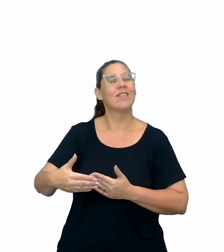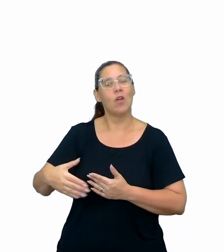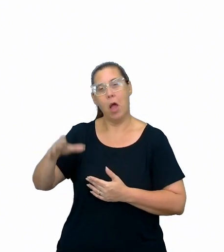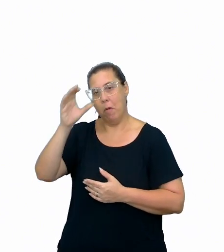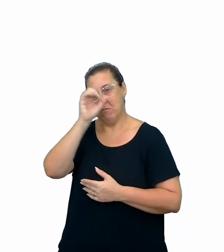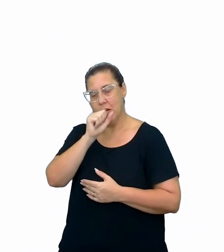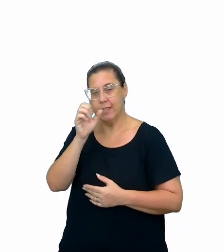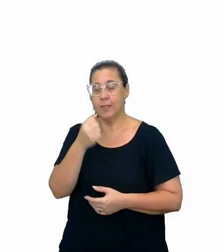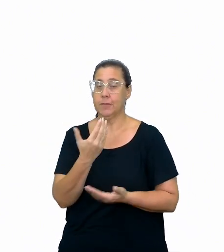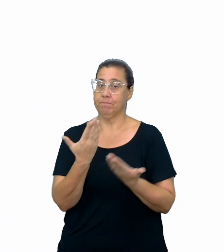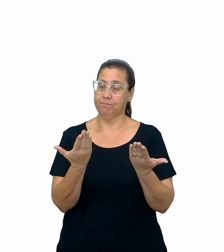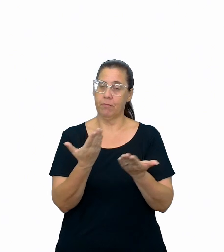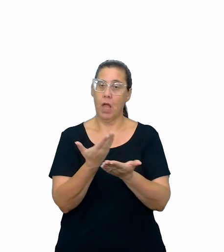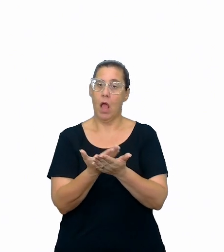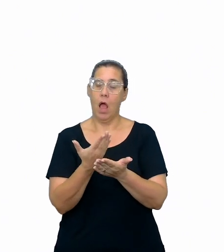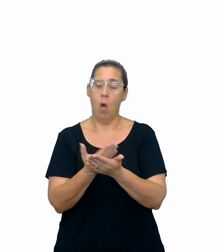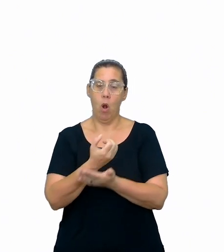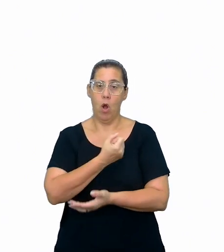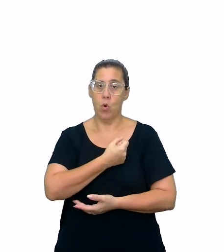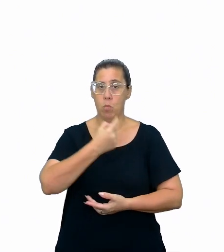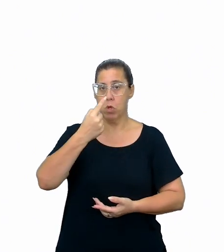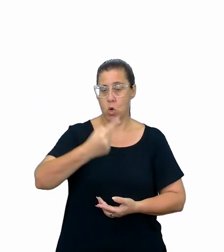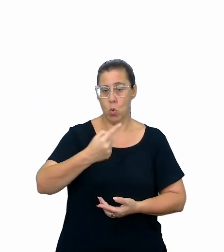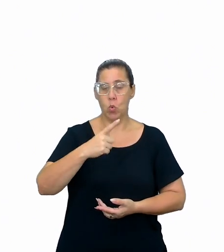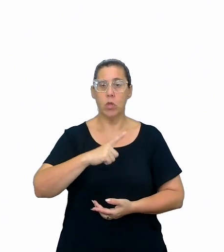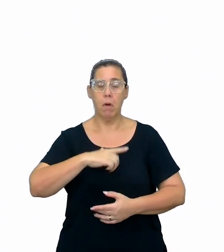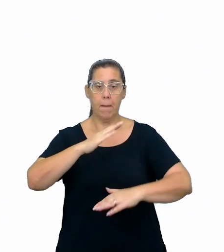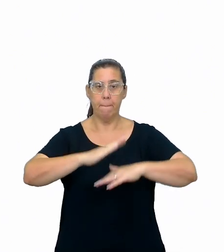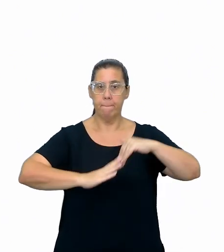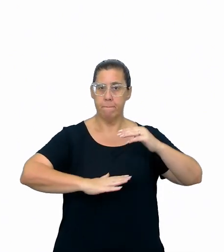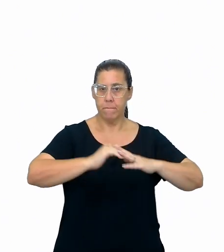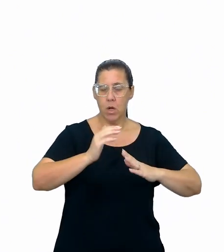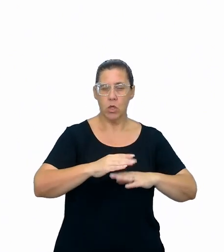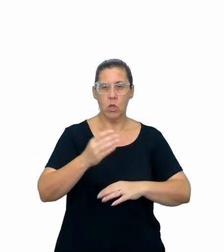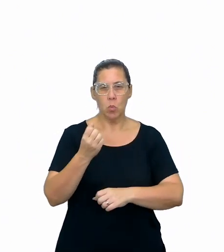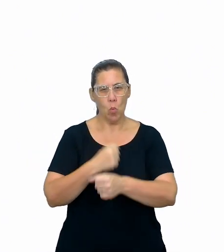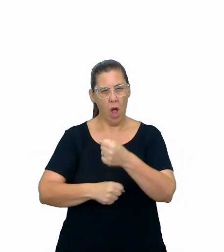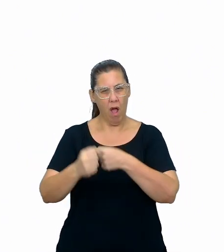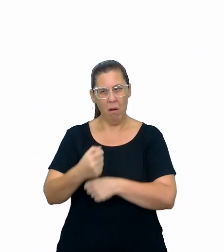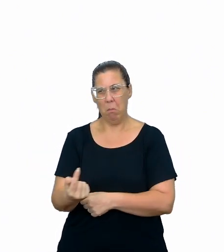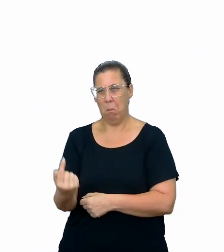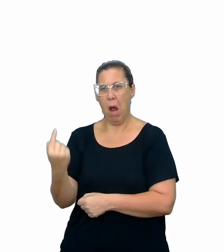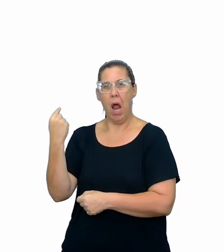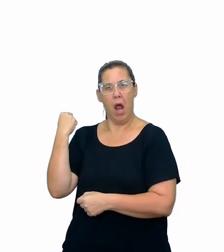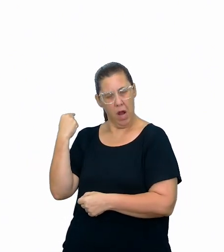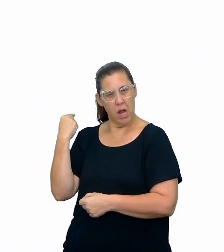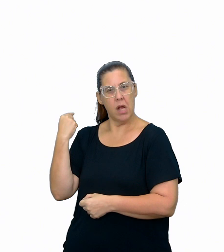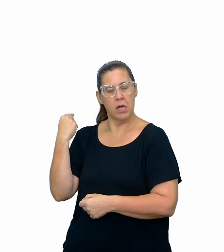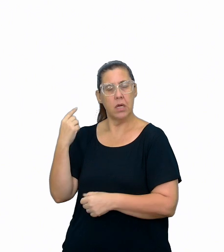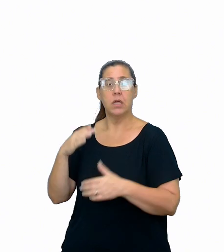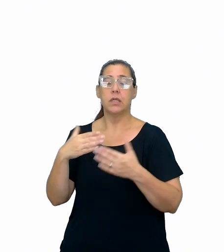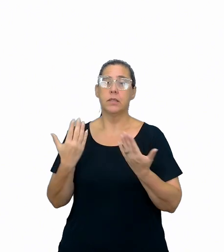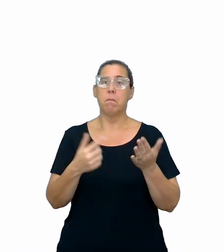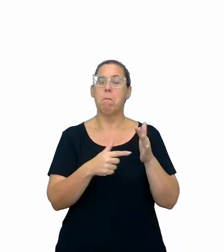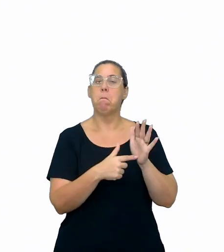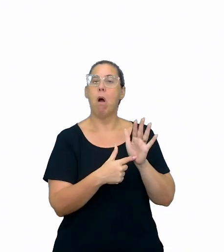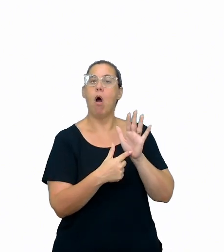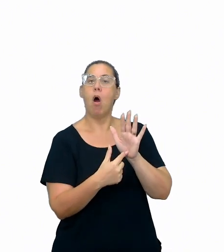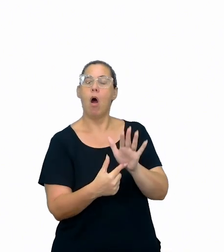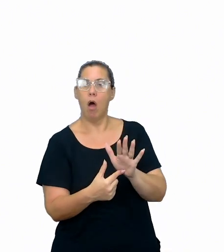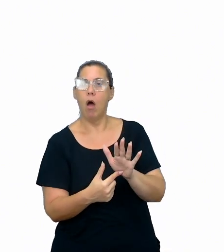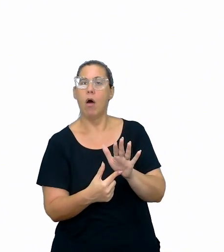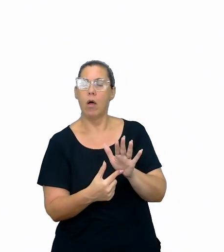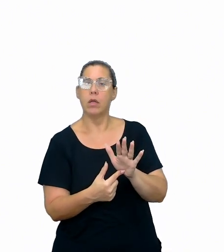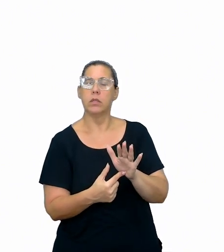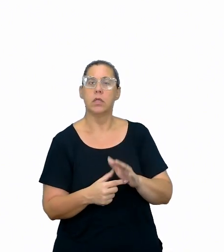Então, na aula 1, nós temos a presença de uma habilidade de anos anteriores, e isso demonstra para